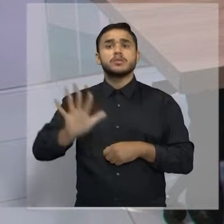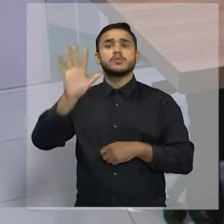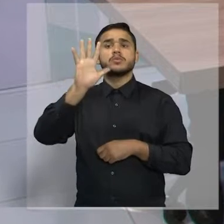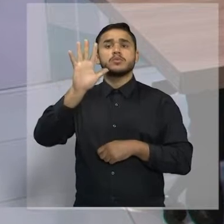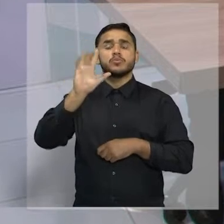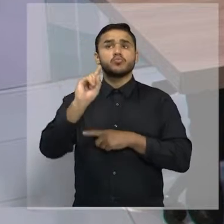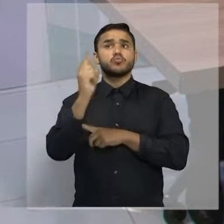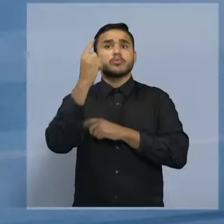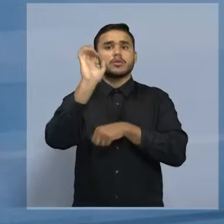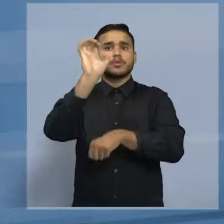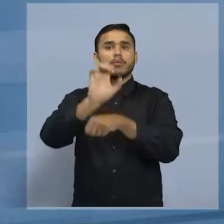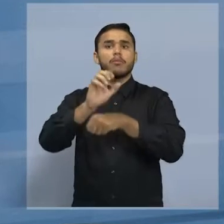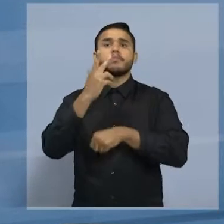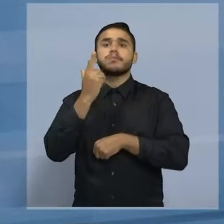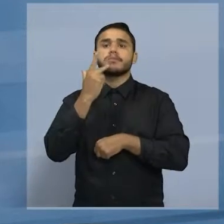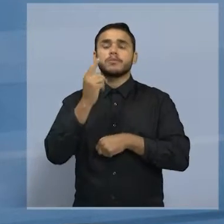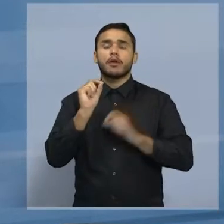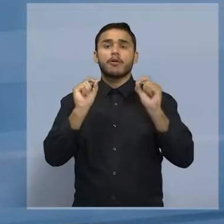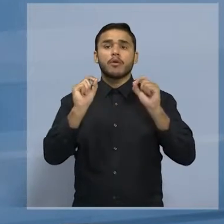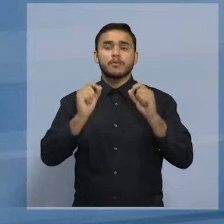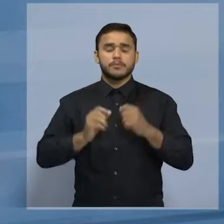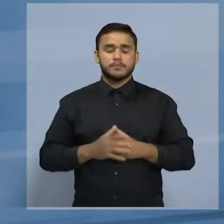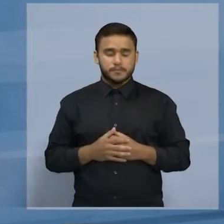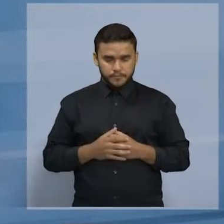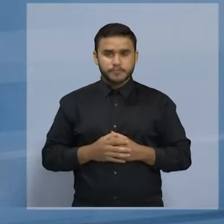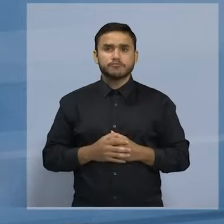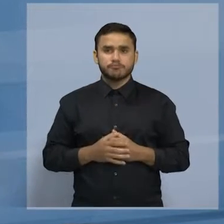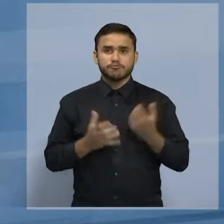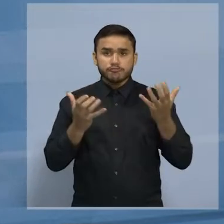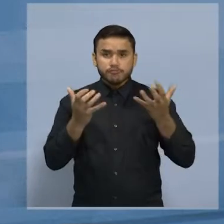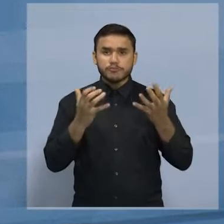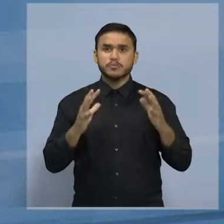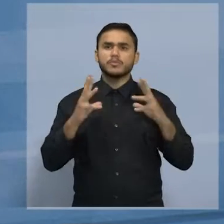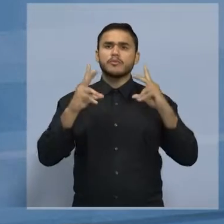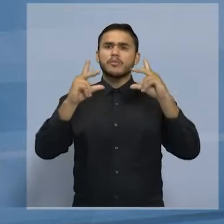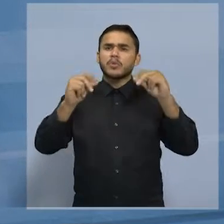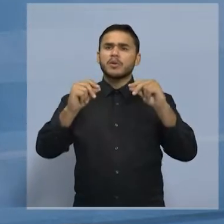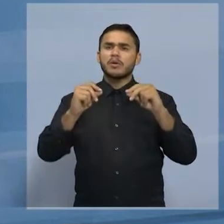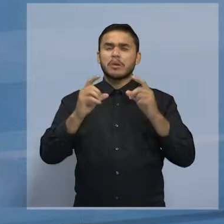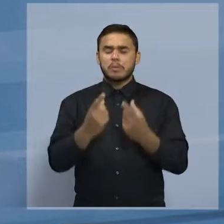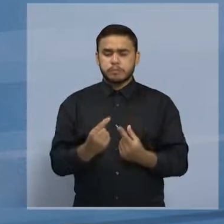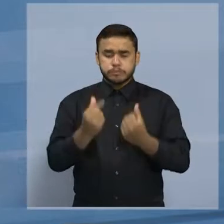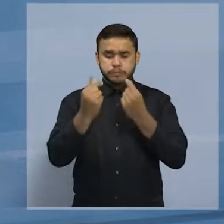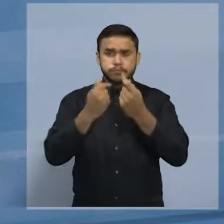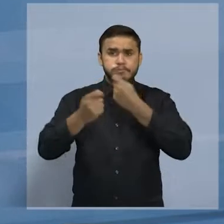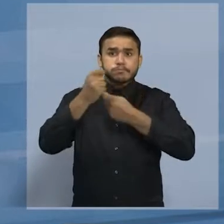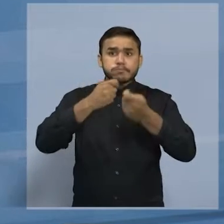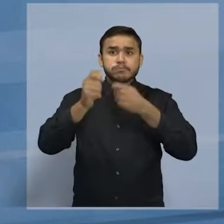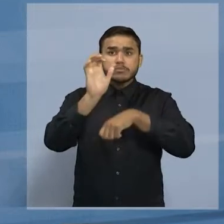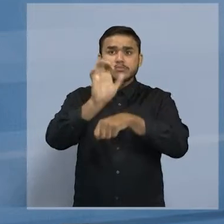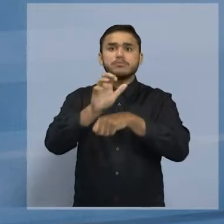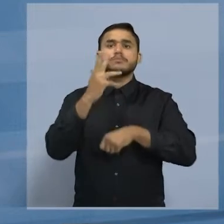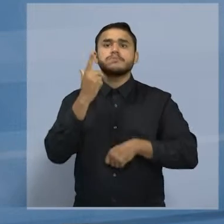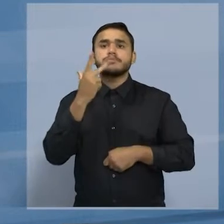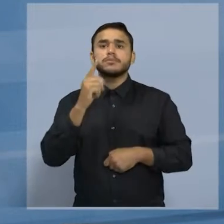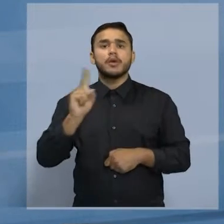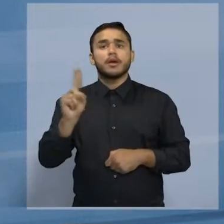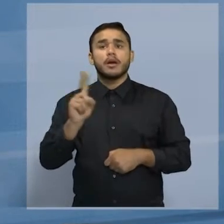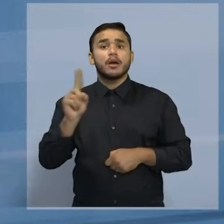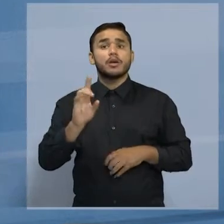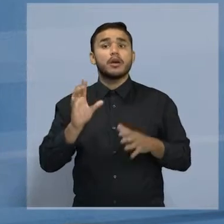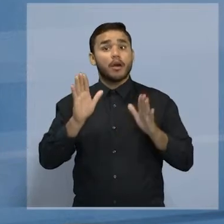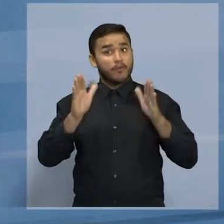ideia? A ideia é lançar um olhar não só sobre a economia do estado do Ceará